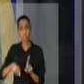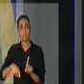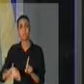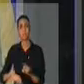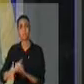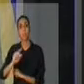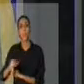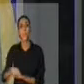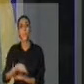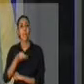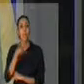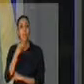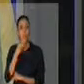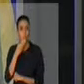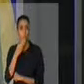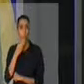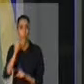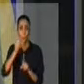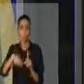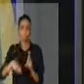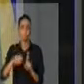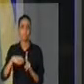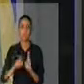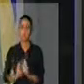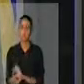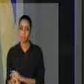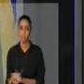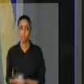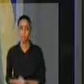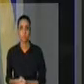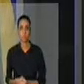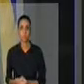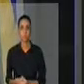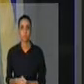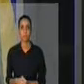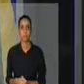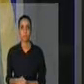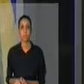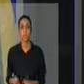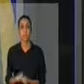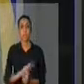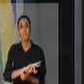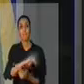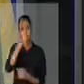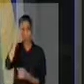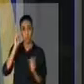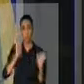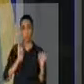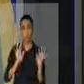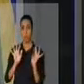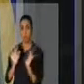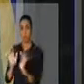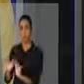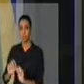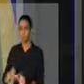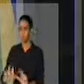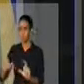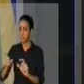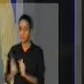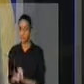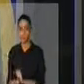de R$ 1.200.000. Temos observado um crescimento gradativo da demanda de novos pacientes ao